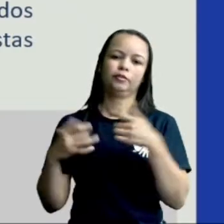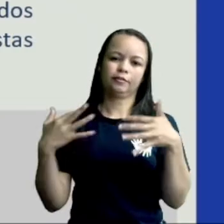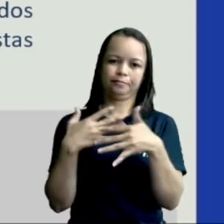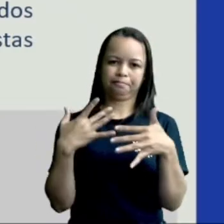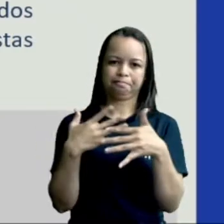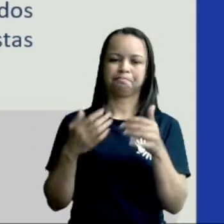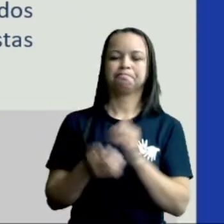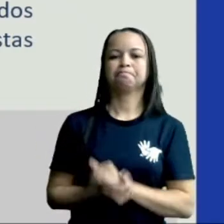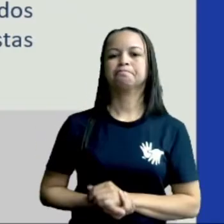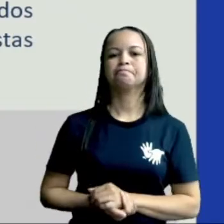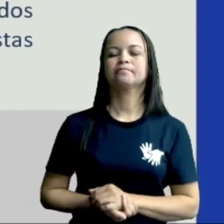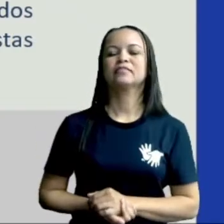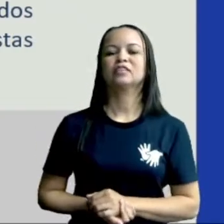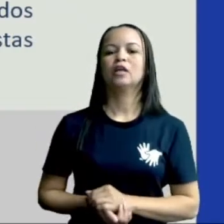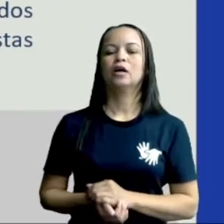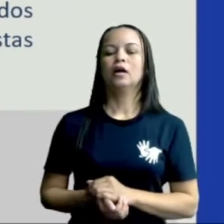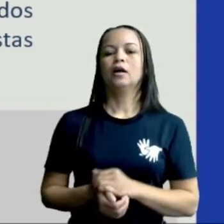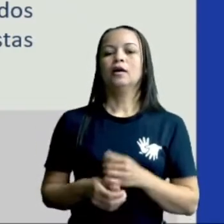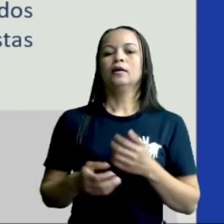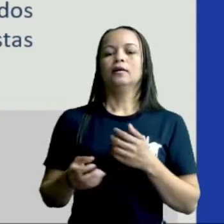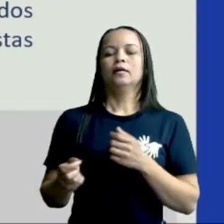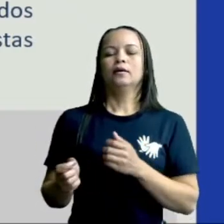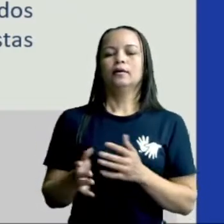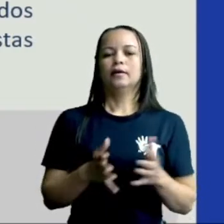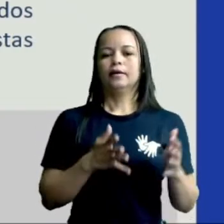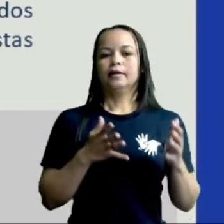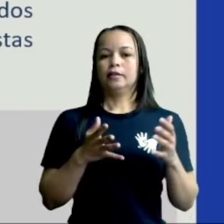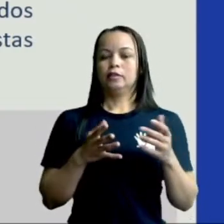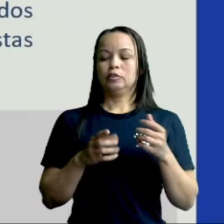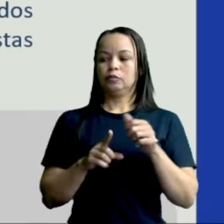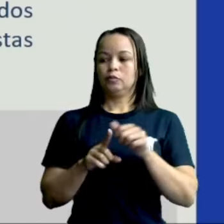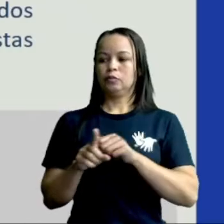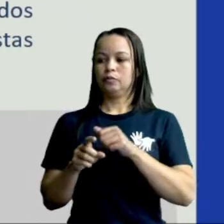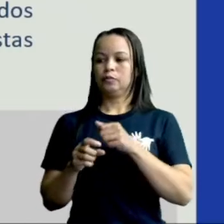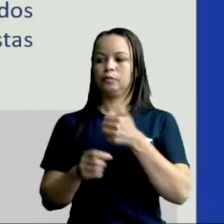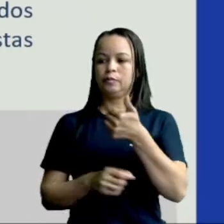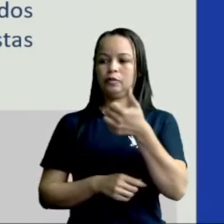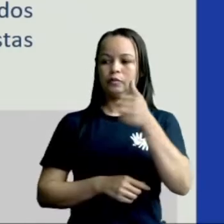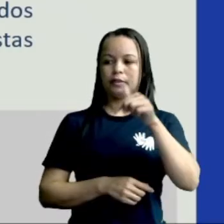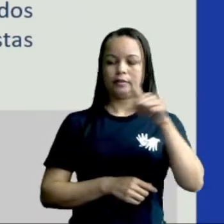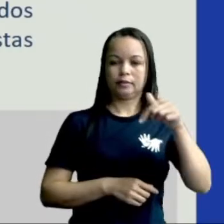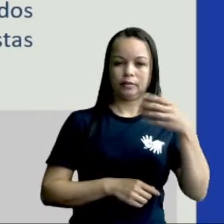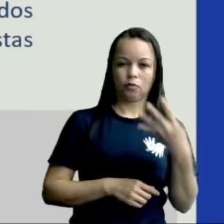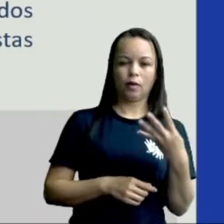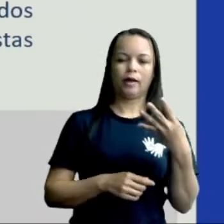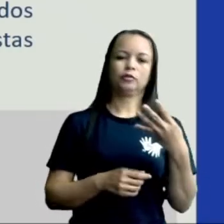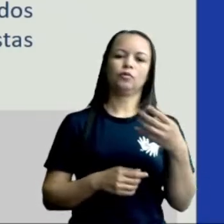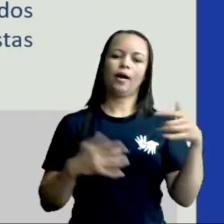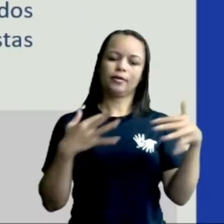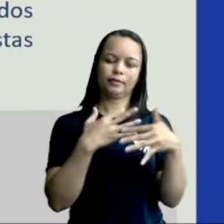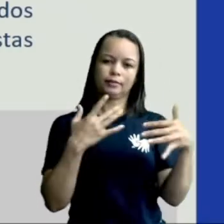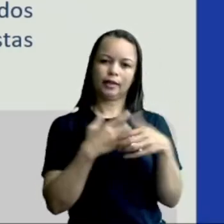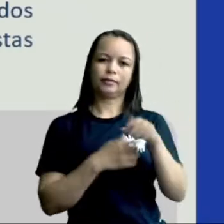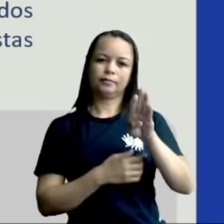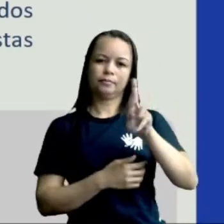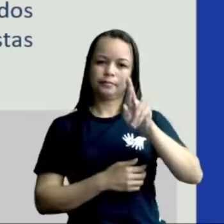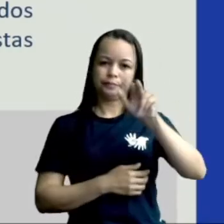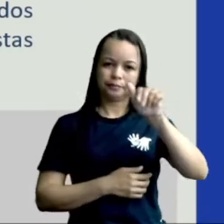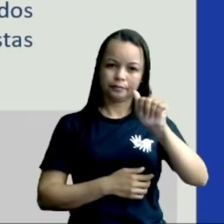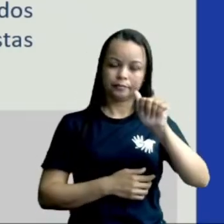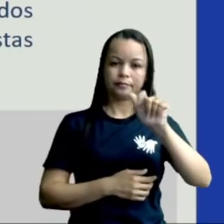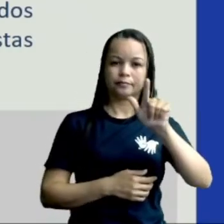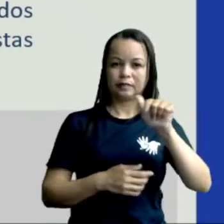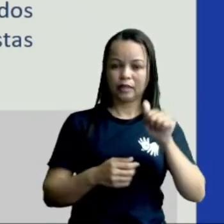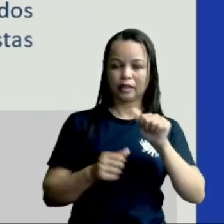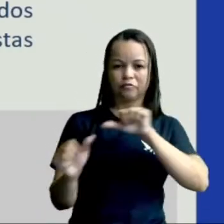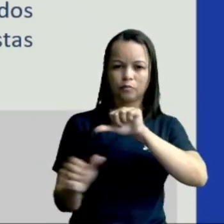ó. Em 1774, a cidade de Braga, que foi chamada de Vitória de Santo Antão da Mata. Então, Quando Antônio